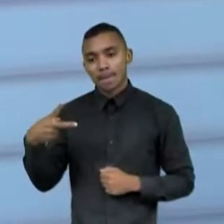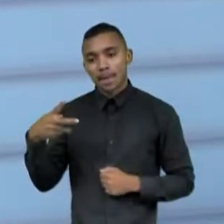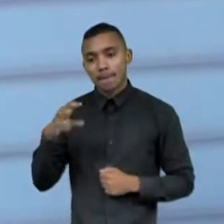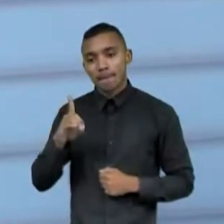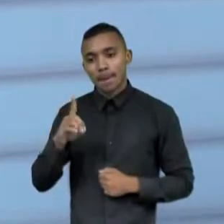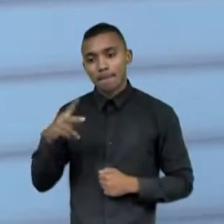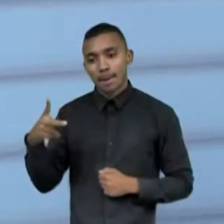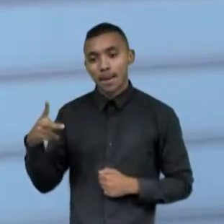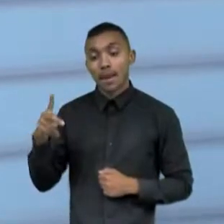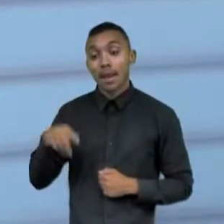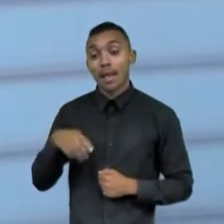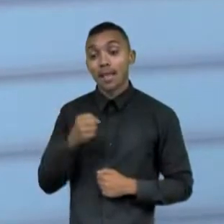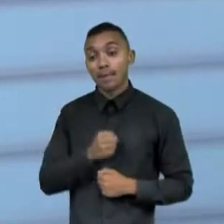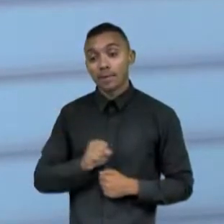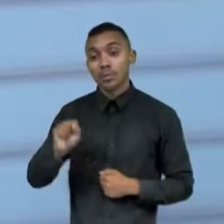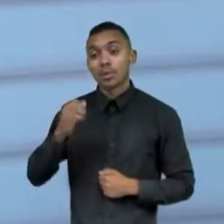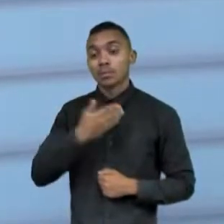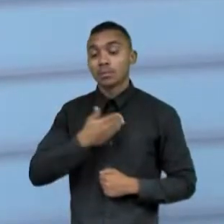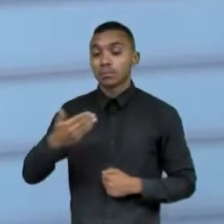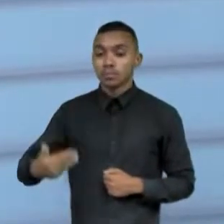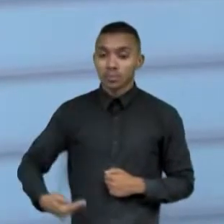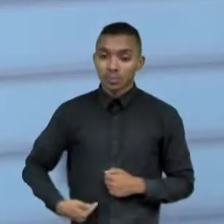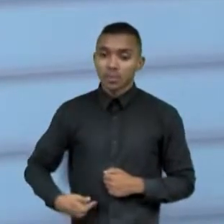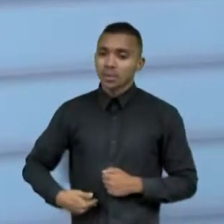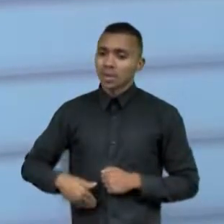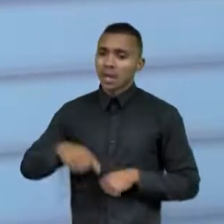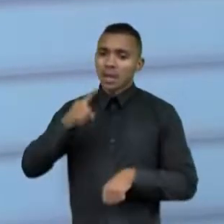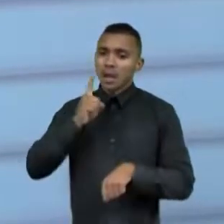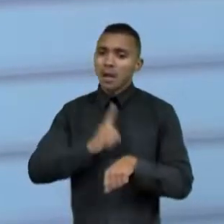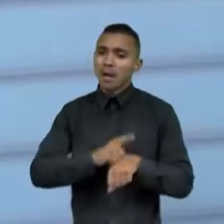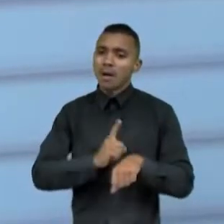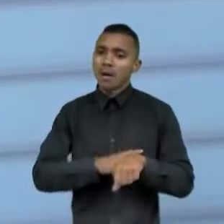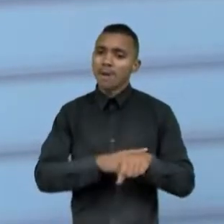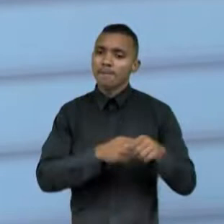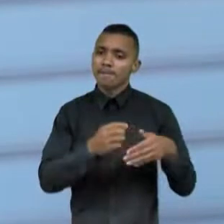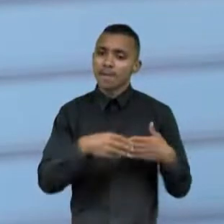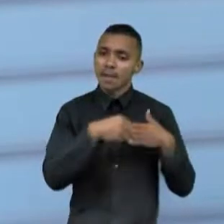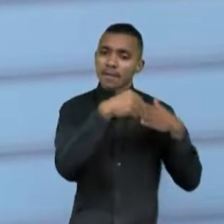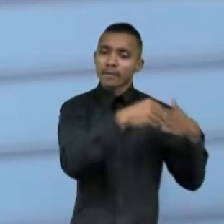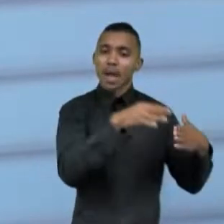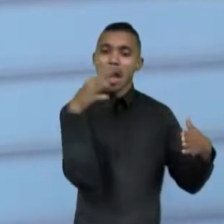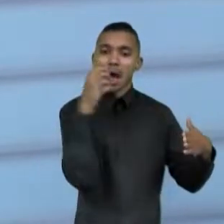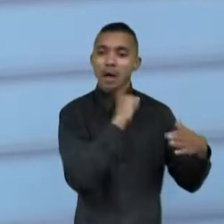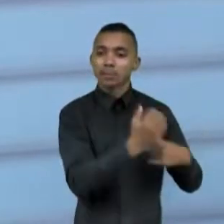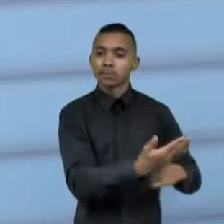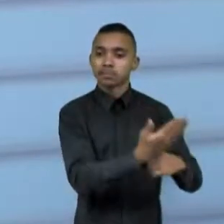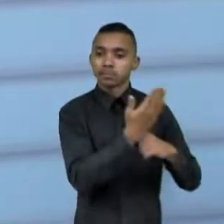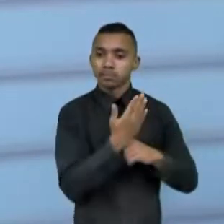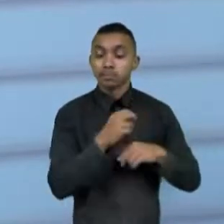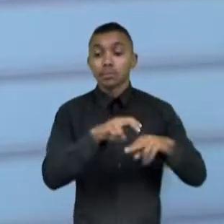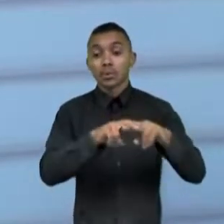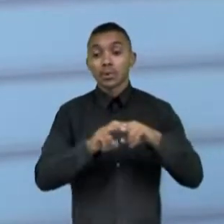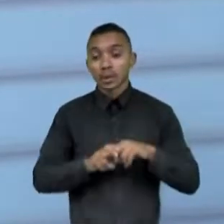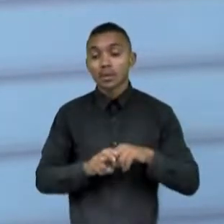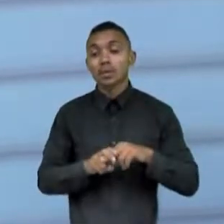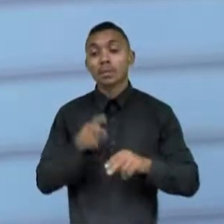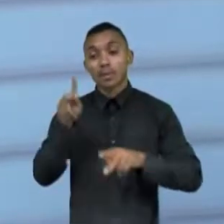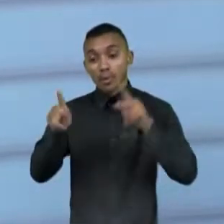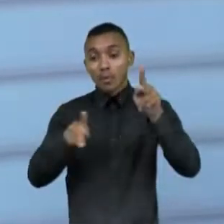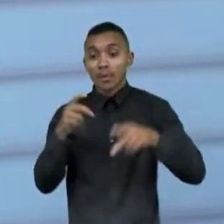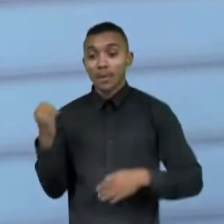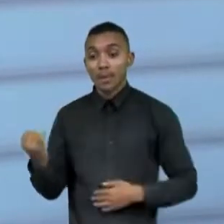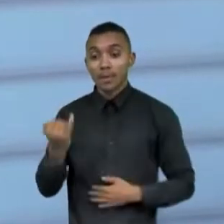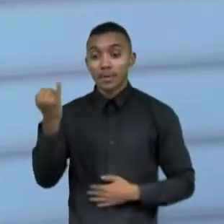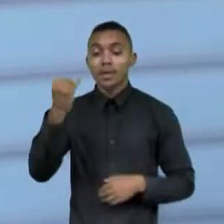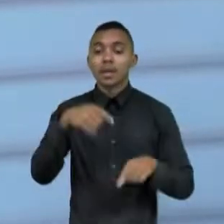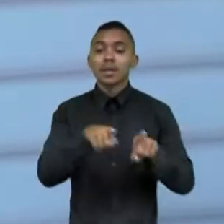muito imediatas e importantes também para a população. E assim, a gente age,